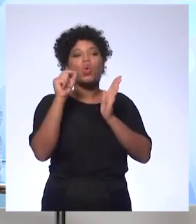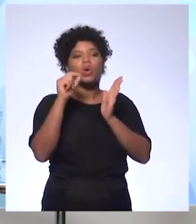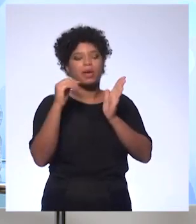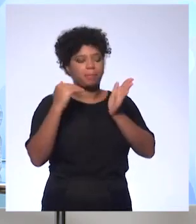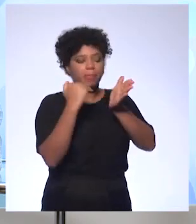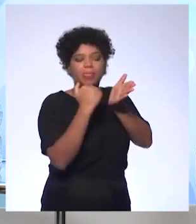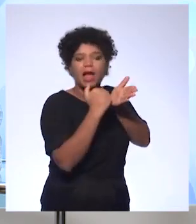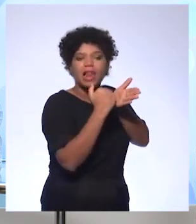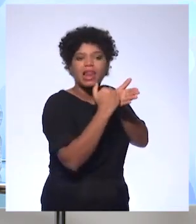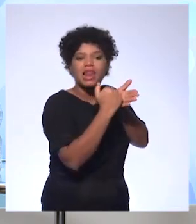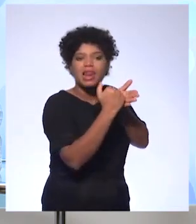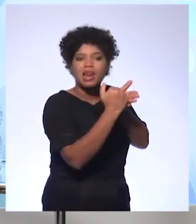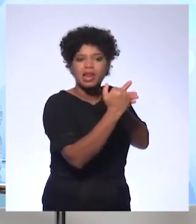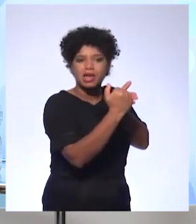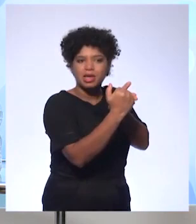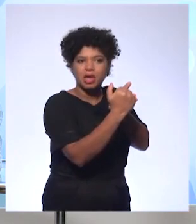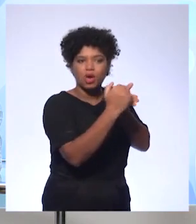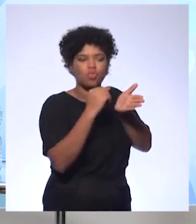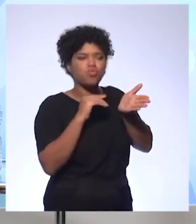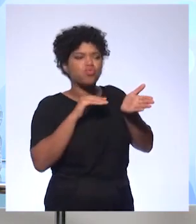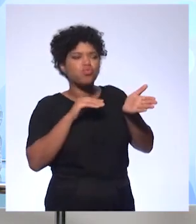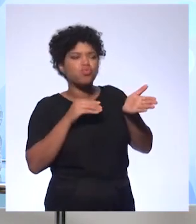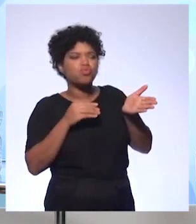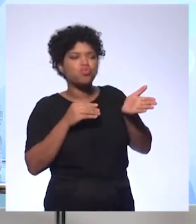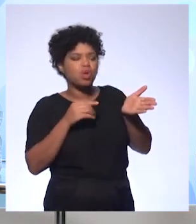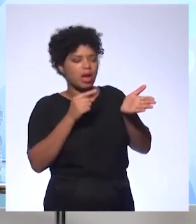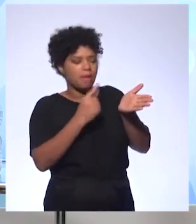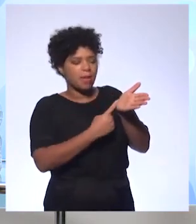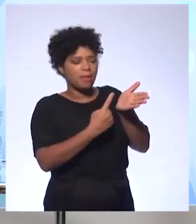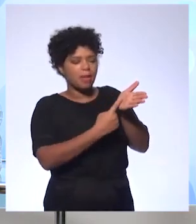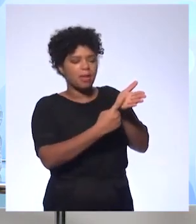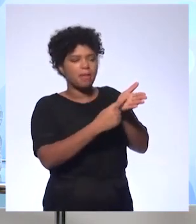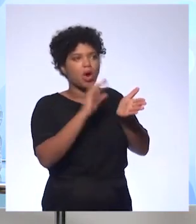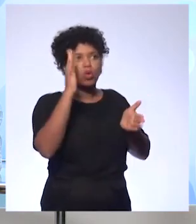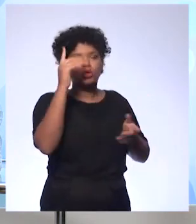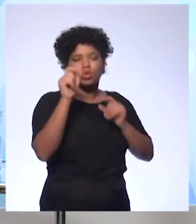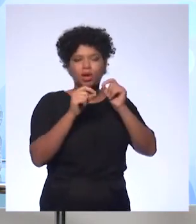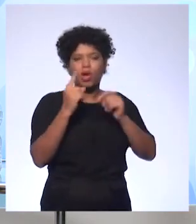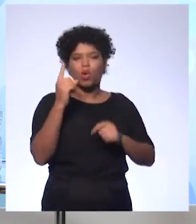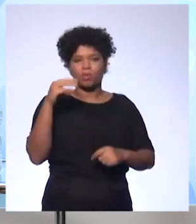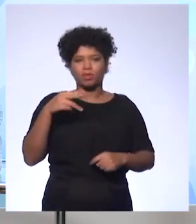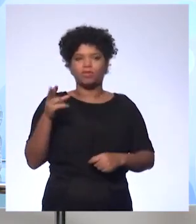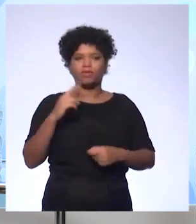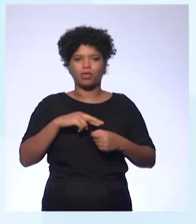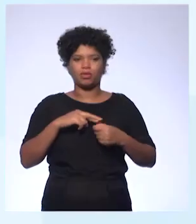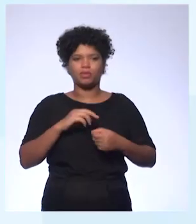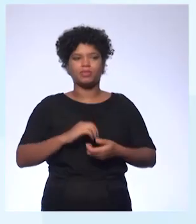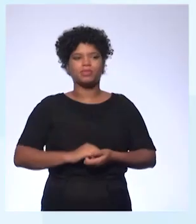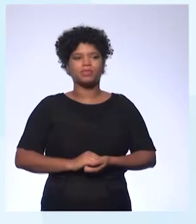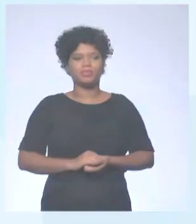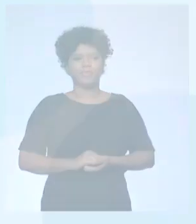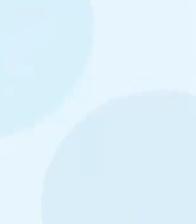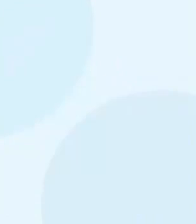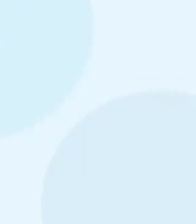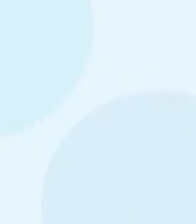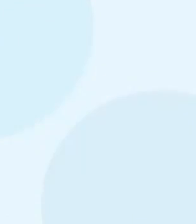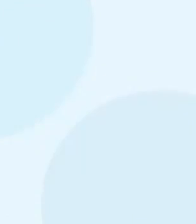quais foram os imprevistos que aconteceram. Então, 1 minuto e nós já retomamos.